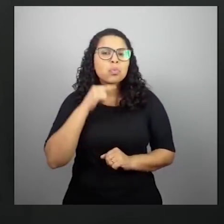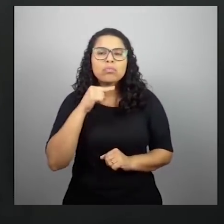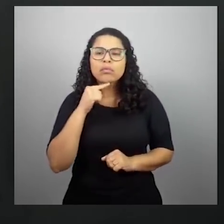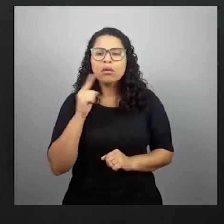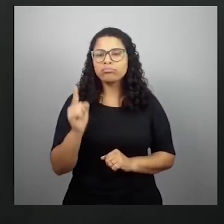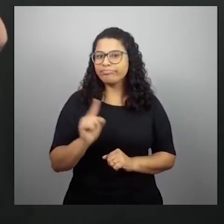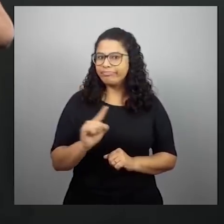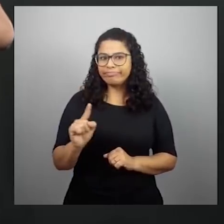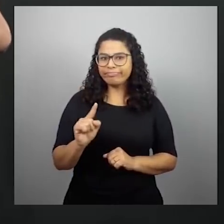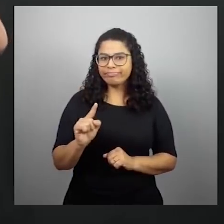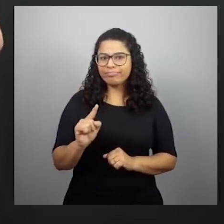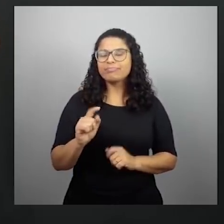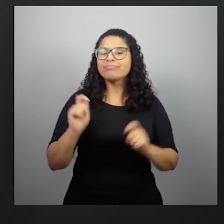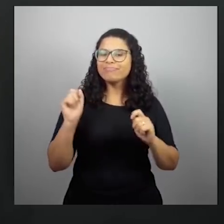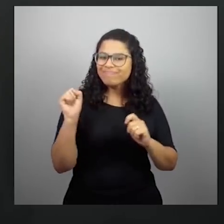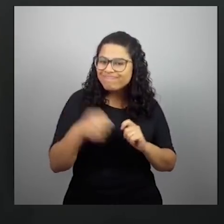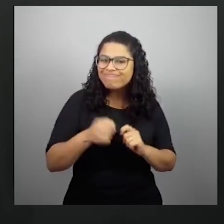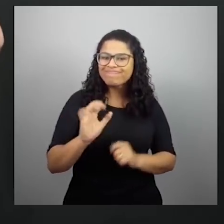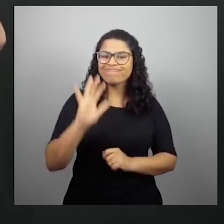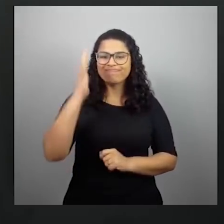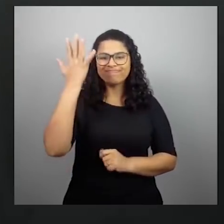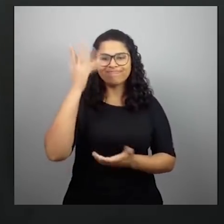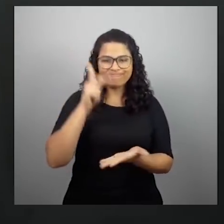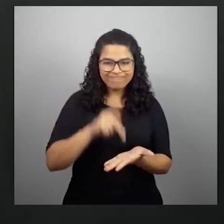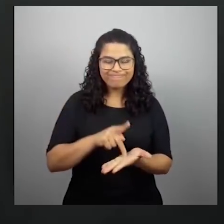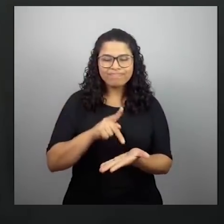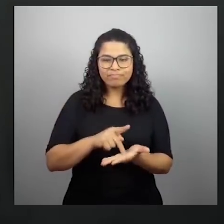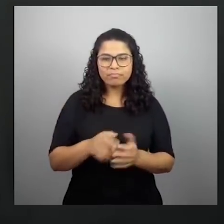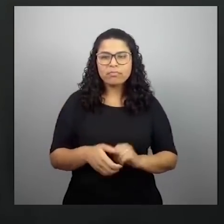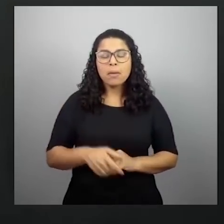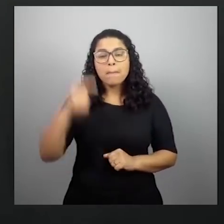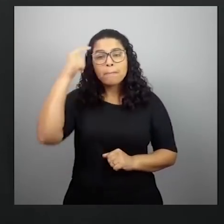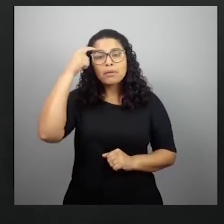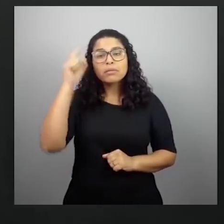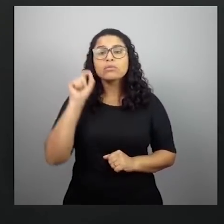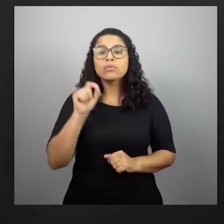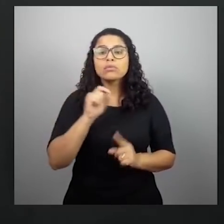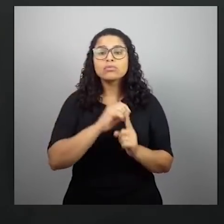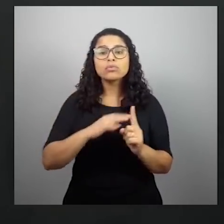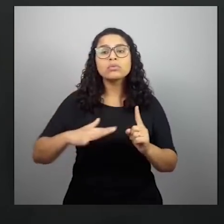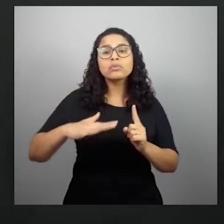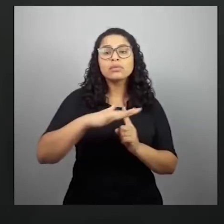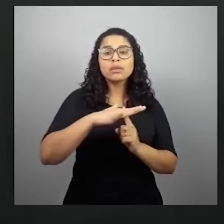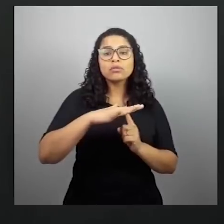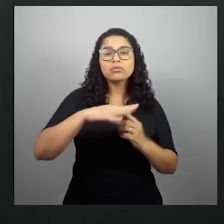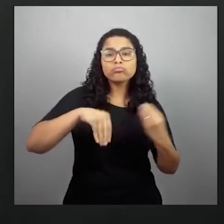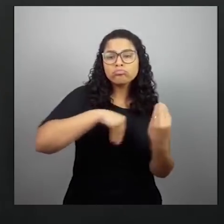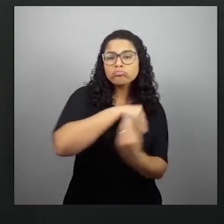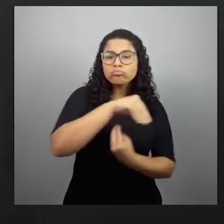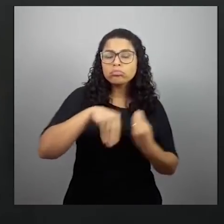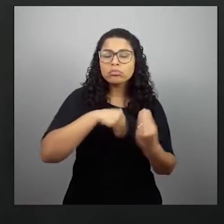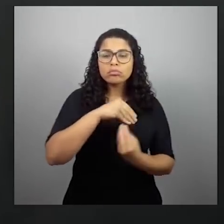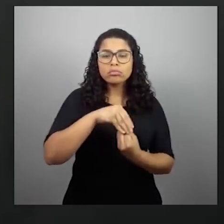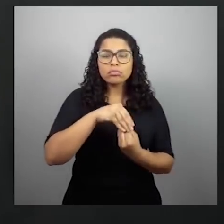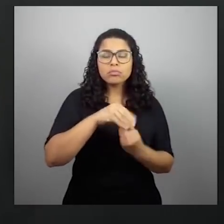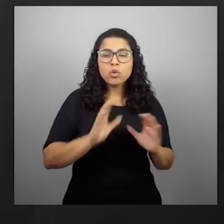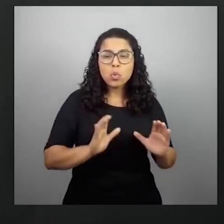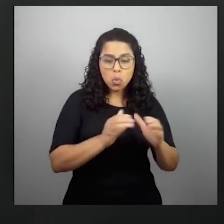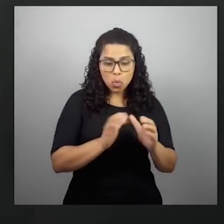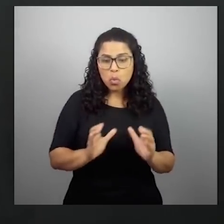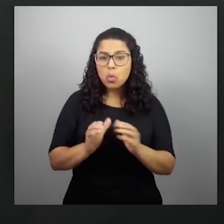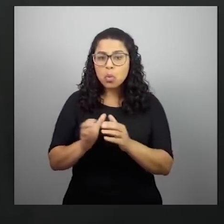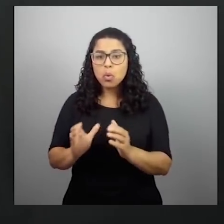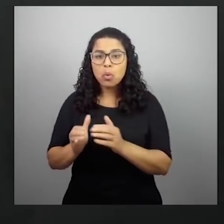é afirmar a necessidade de uma sociedade multiétnica, onde os direitos de